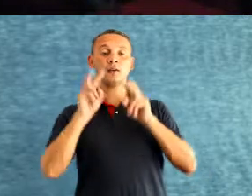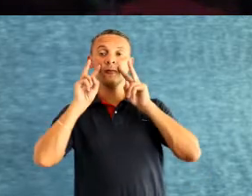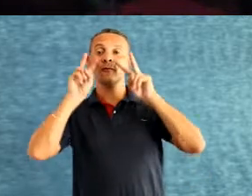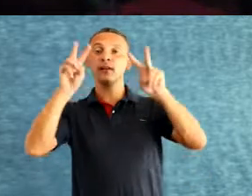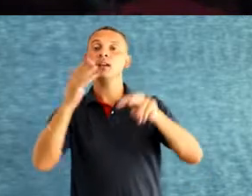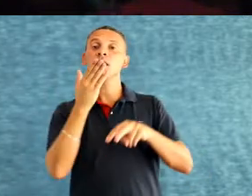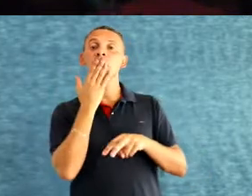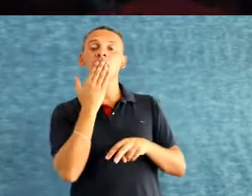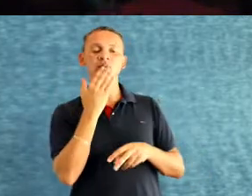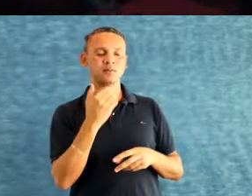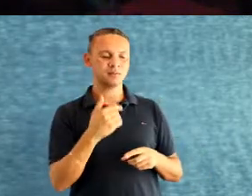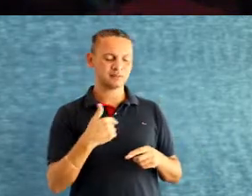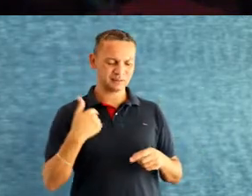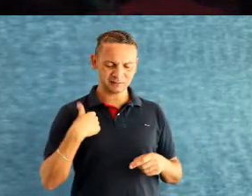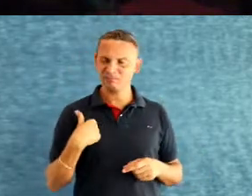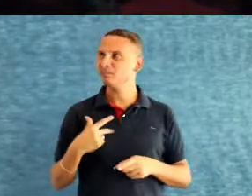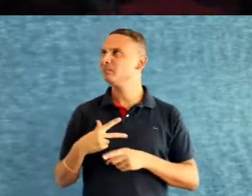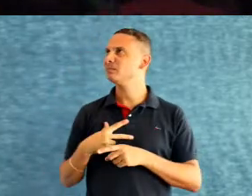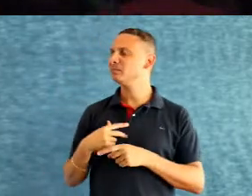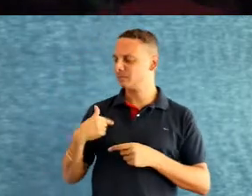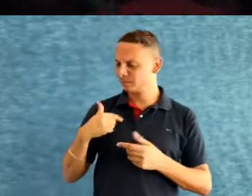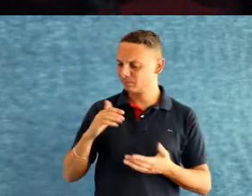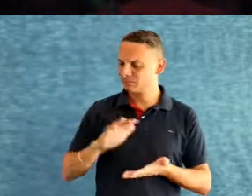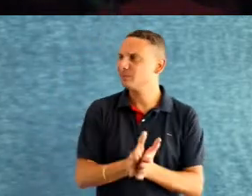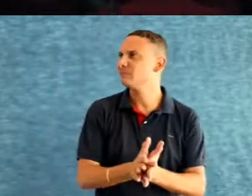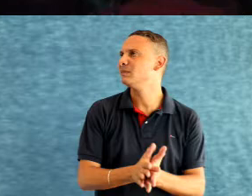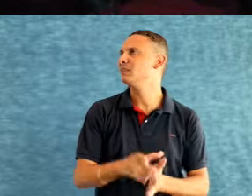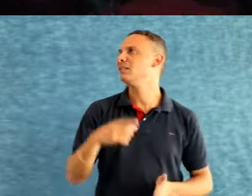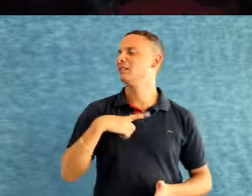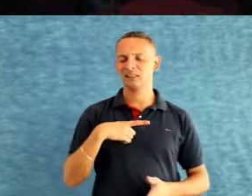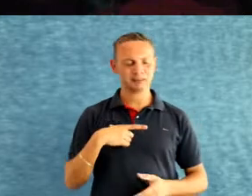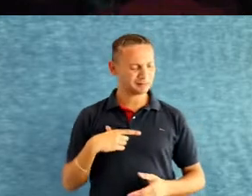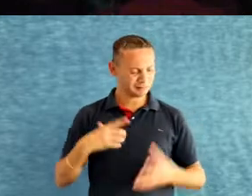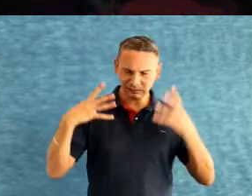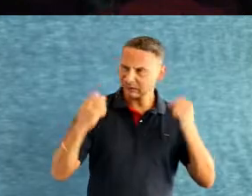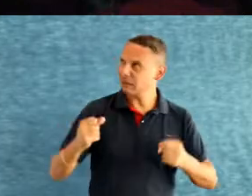índio vencido, derrotado, consciente e inconformado